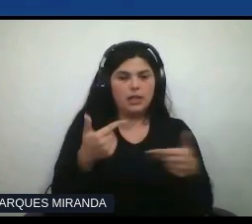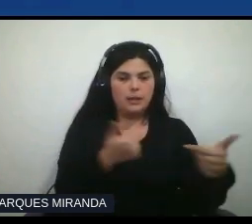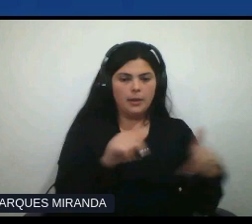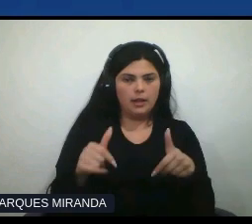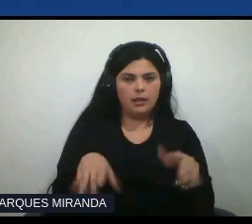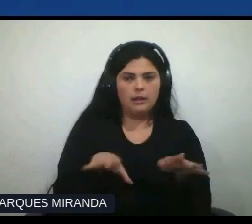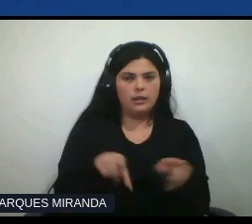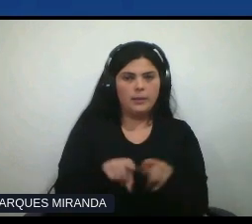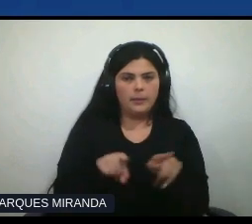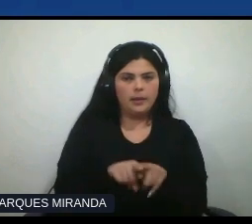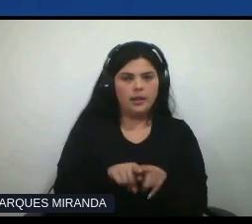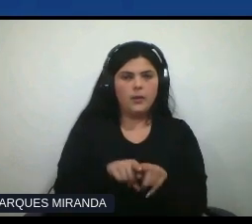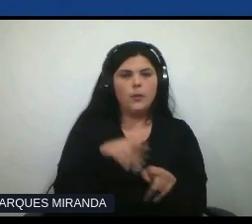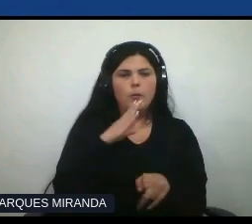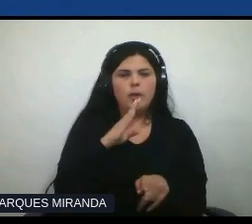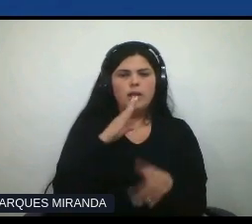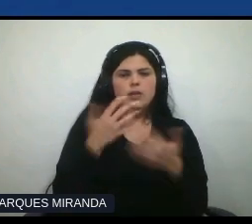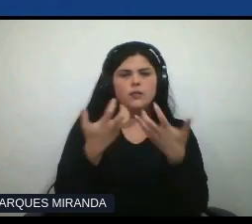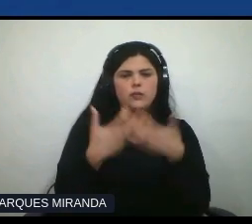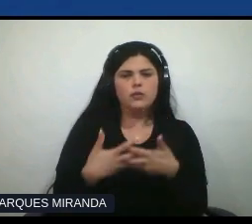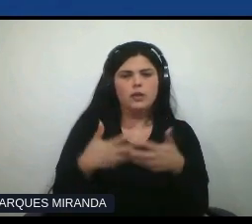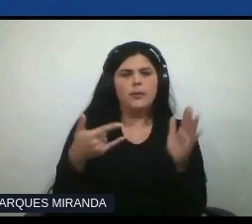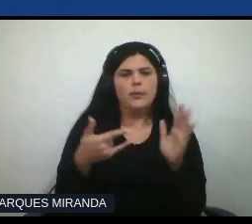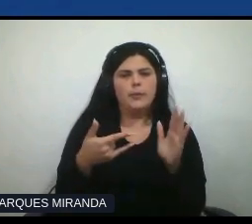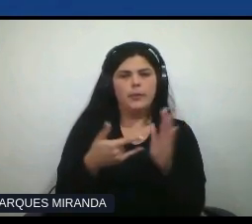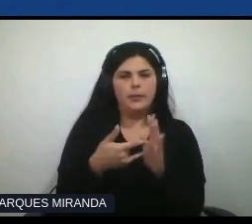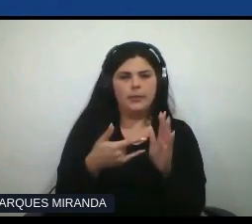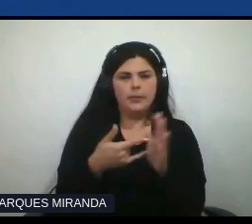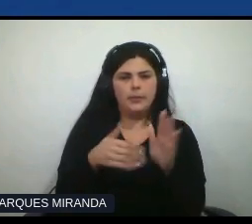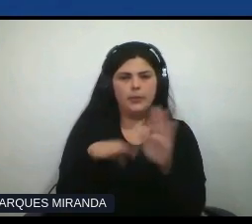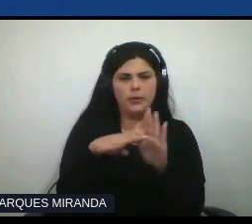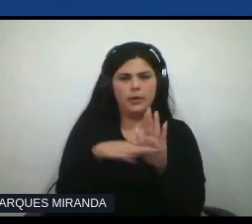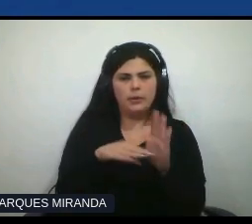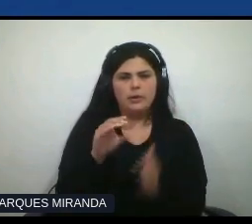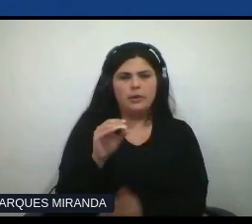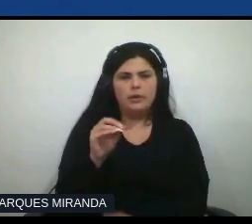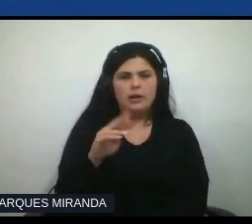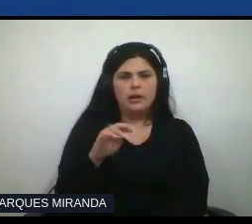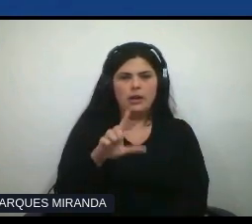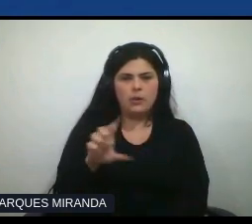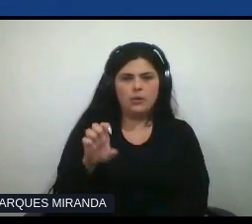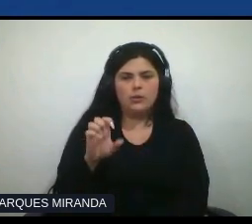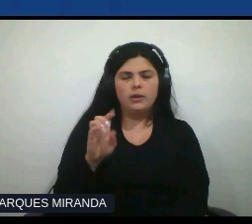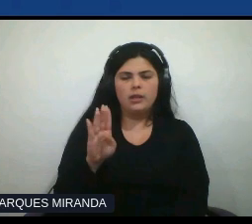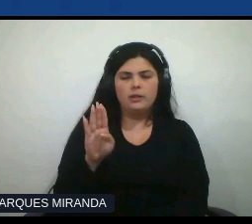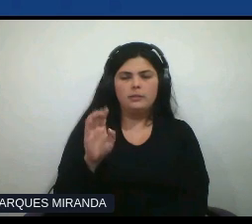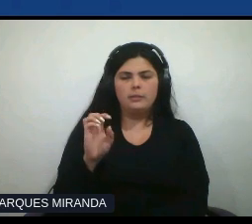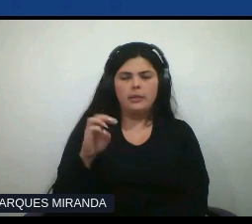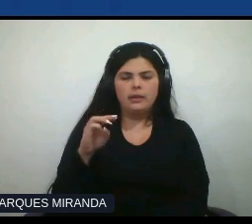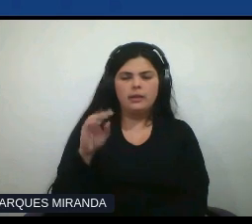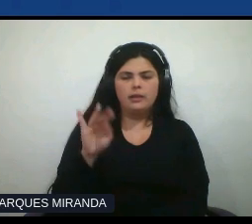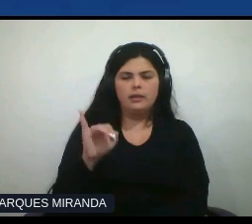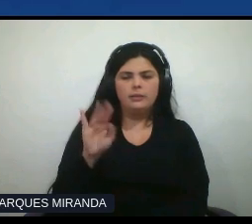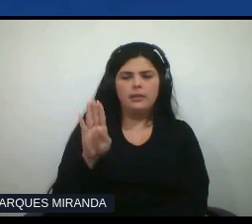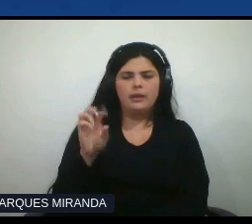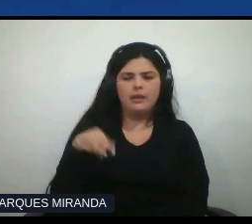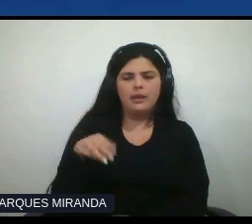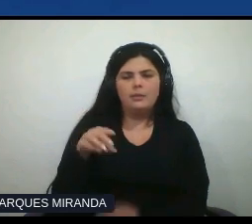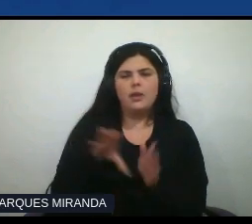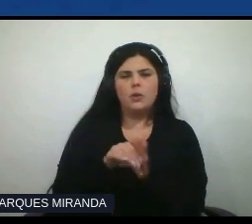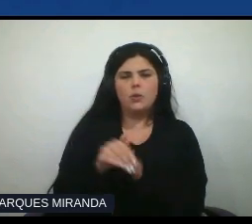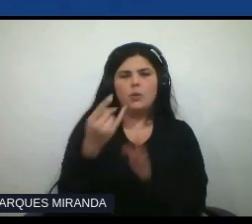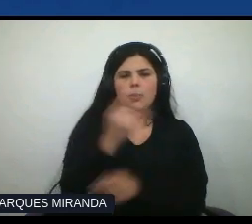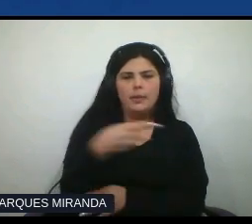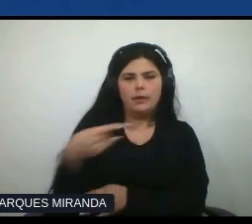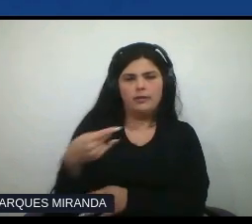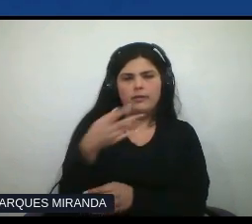trabalhei e conheço como funcionam os programas. Oracle, IBM, Google, Microsoft. Vou citar 4, que acho que já entra ali no que vocês